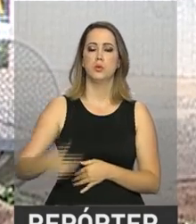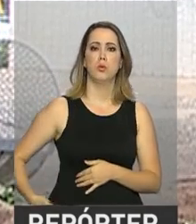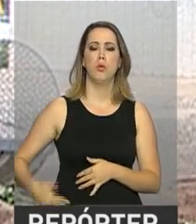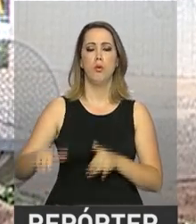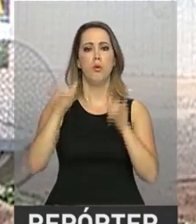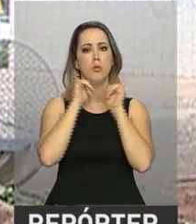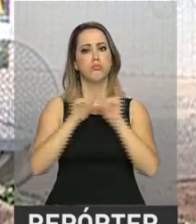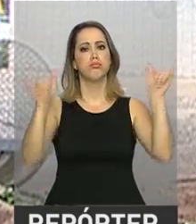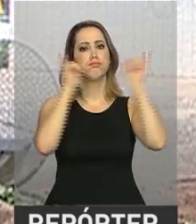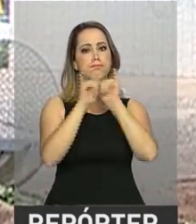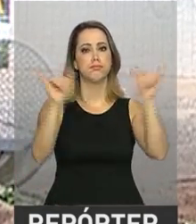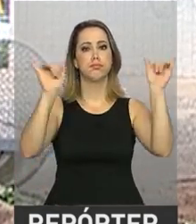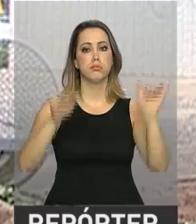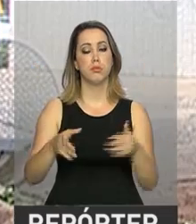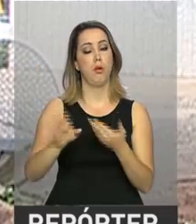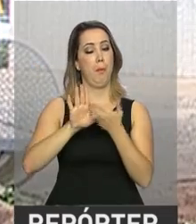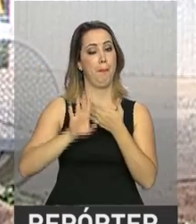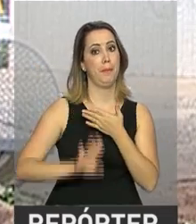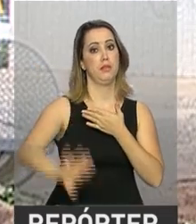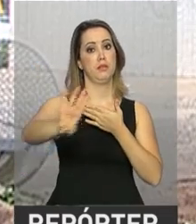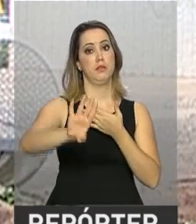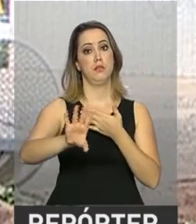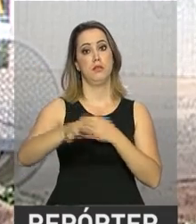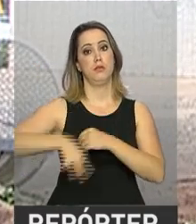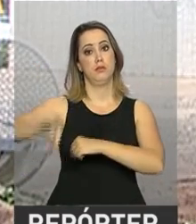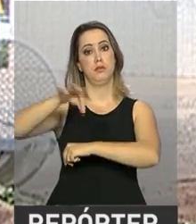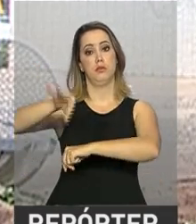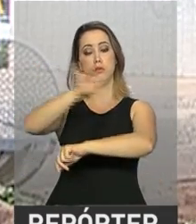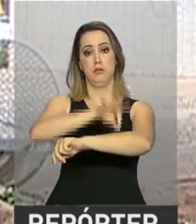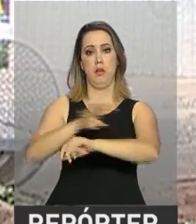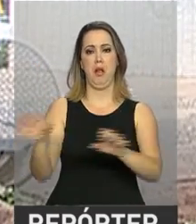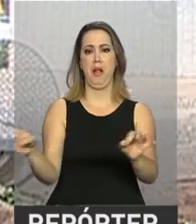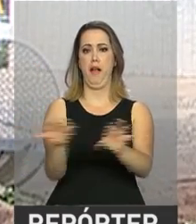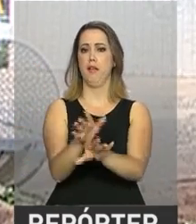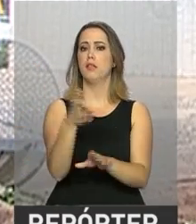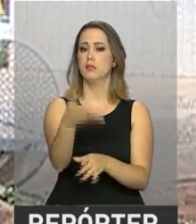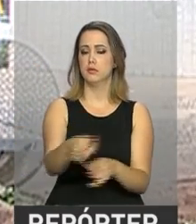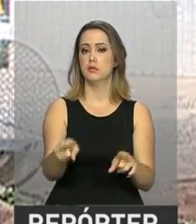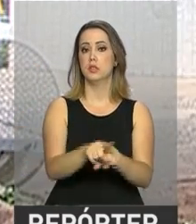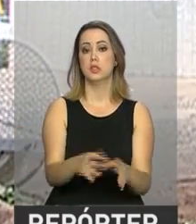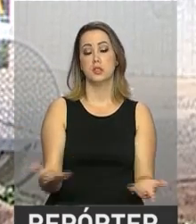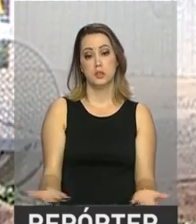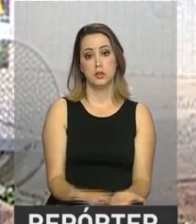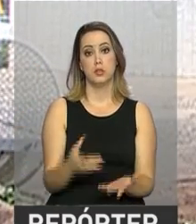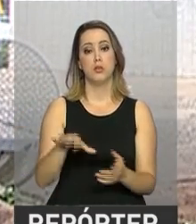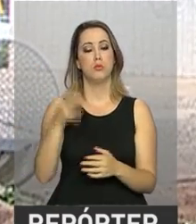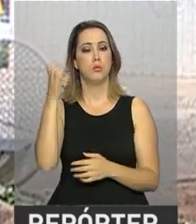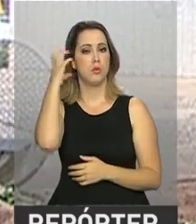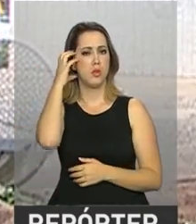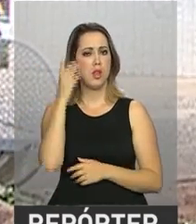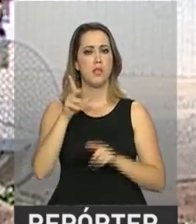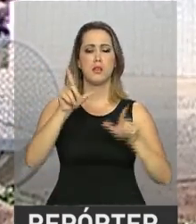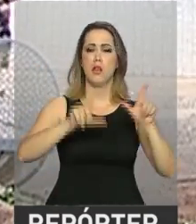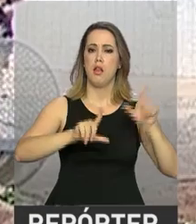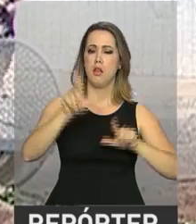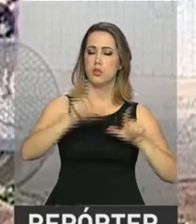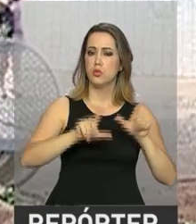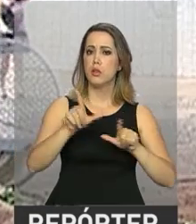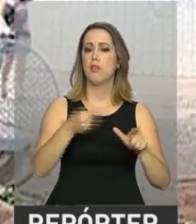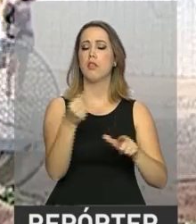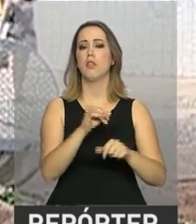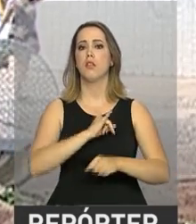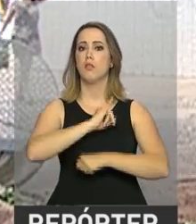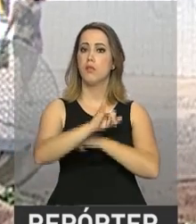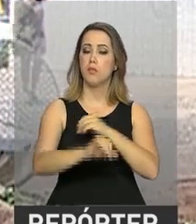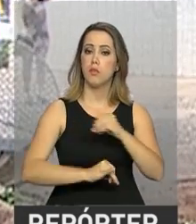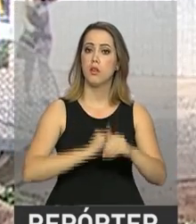mobilização contra o mosquito, que está sendo veiculada na televisão, nas rádios, pelas redes sociais, na internet e nos pontos de